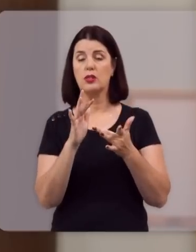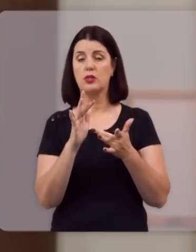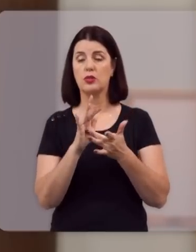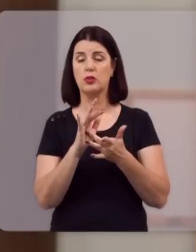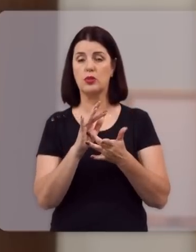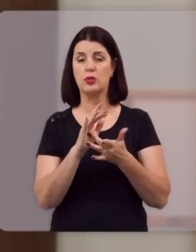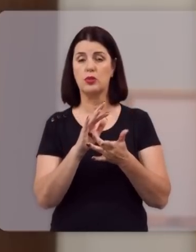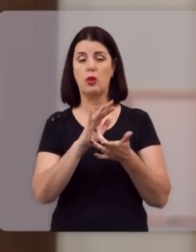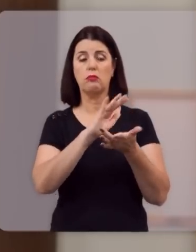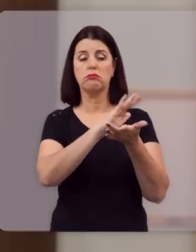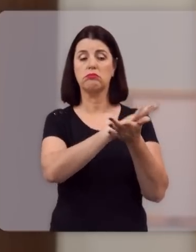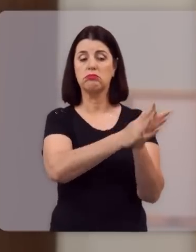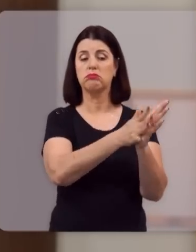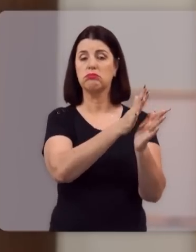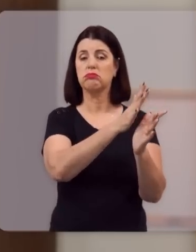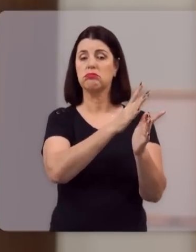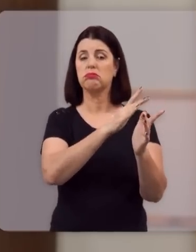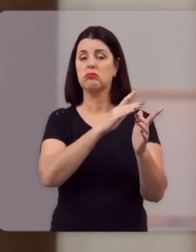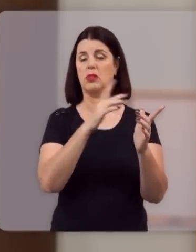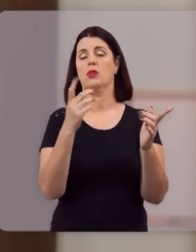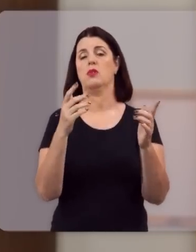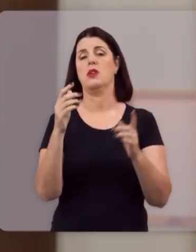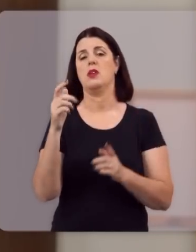desbaratou principados e potestades na cruz.